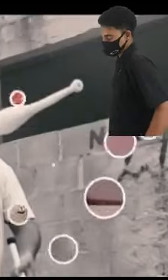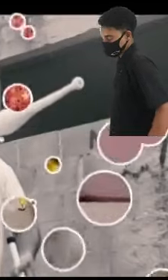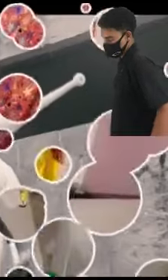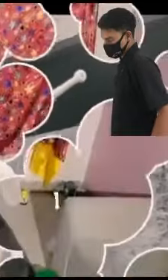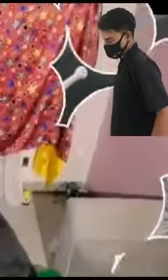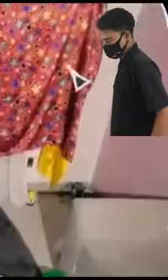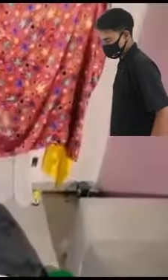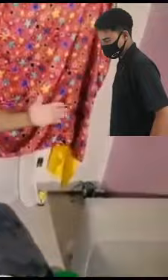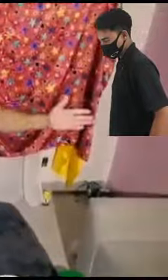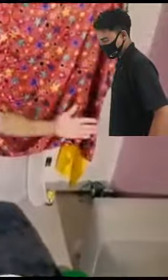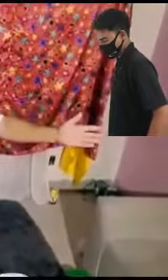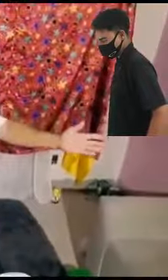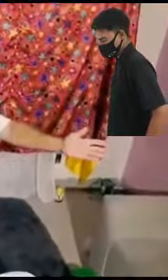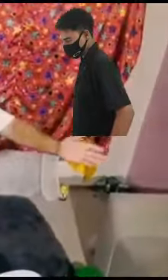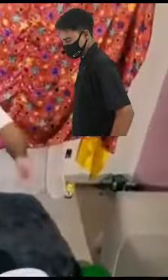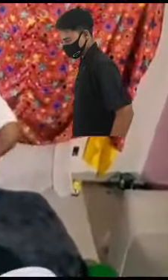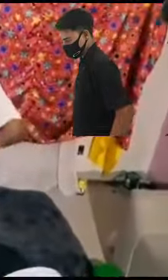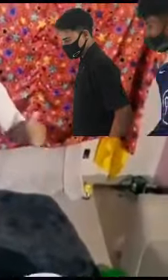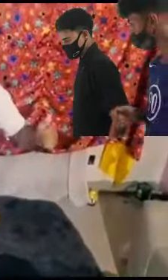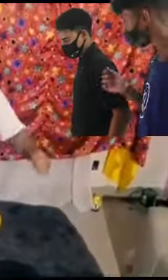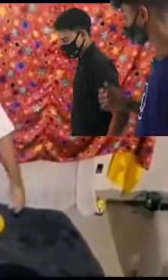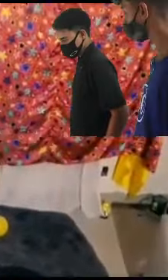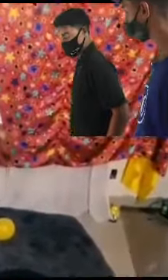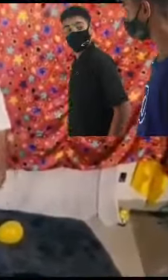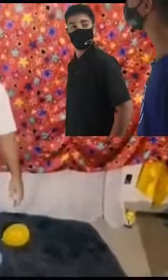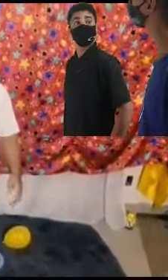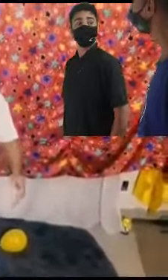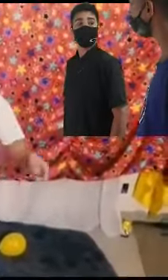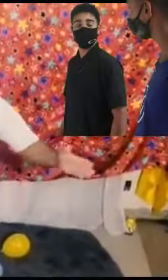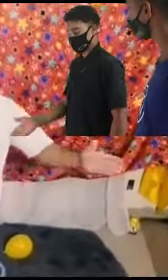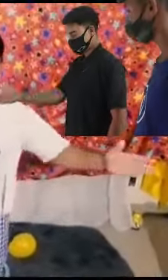O circo também foi super representado aqui na telinha.